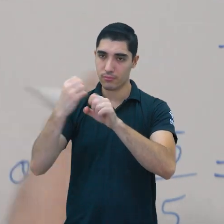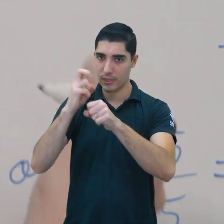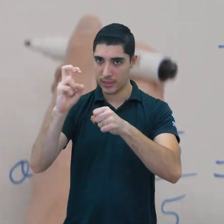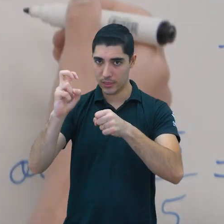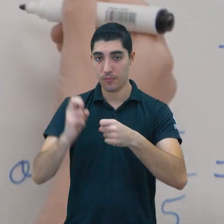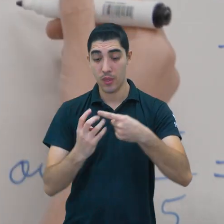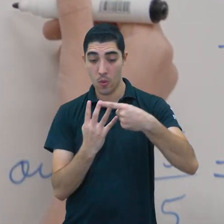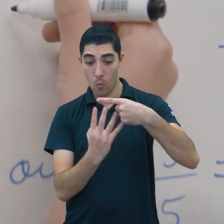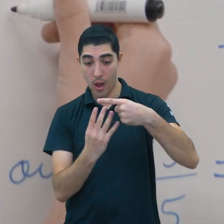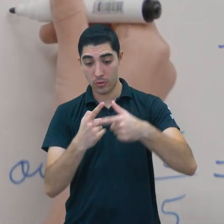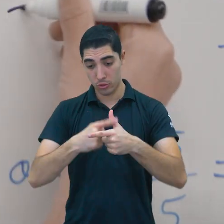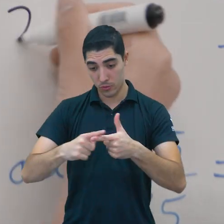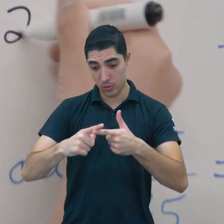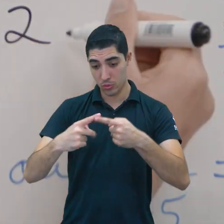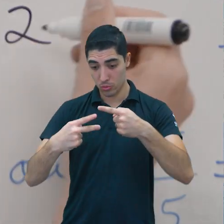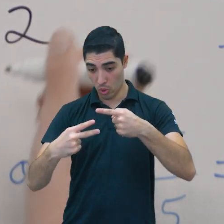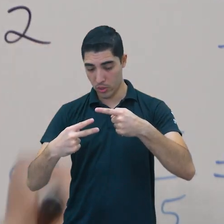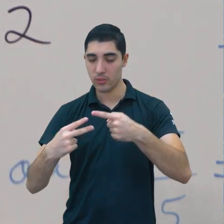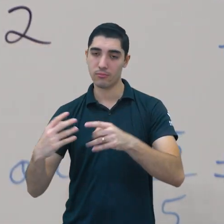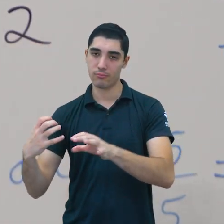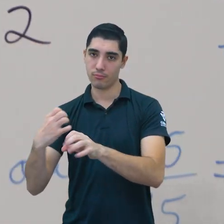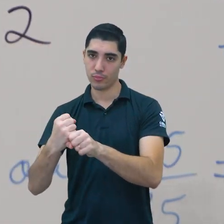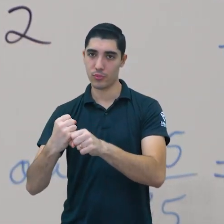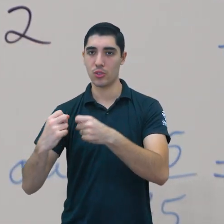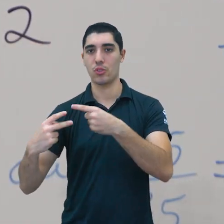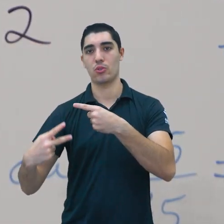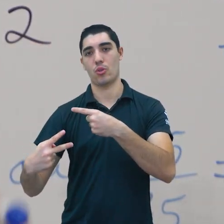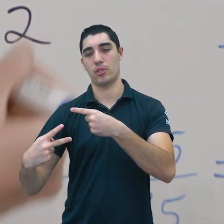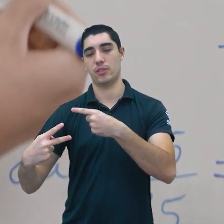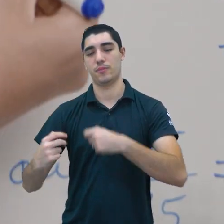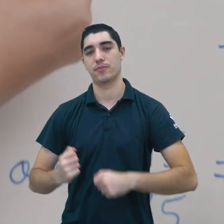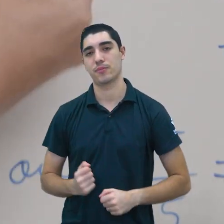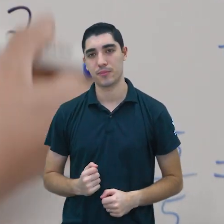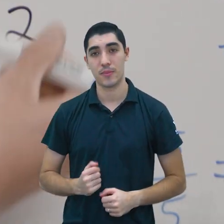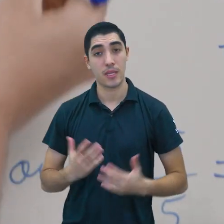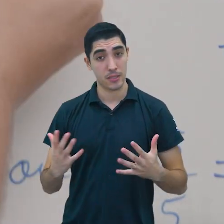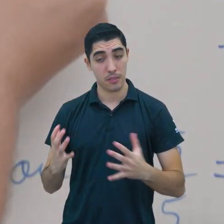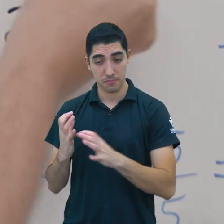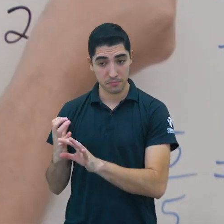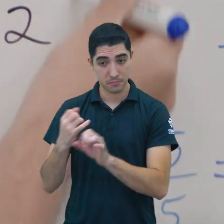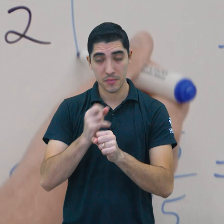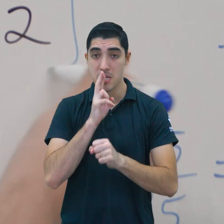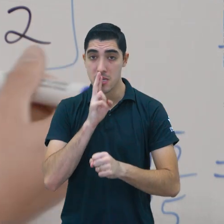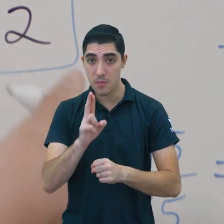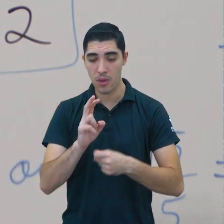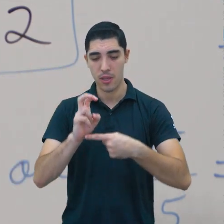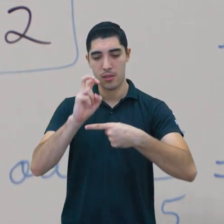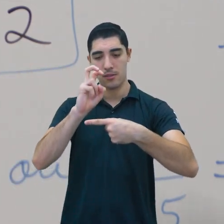5. 4 por 2, 2. Aqui obtive